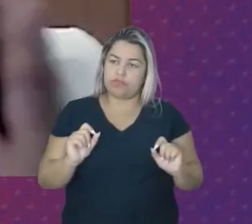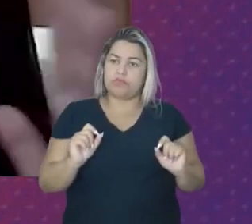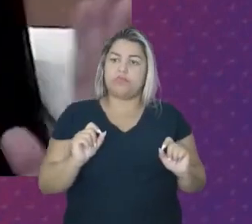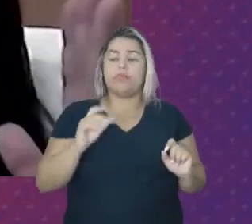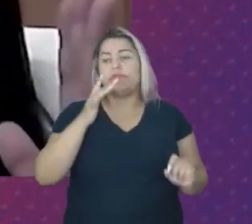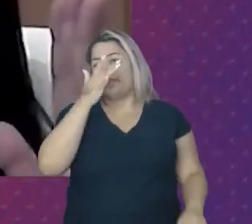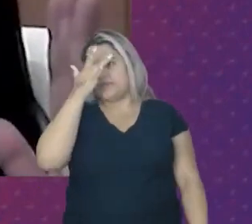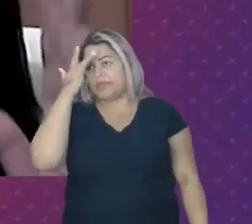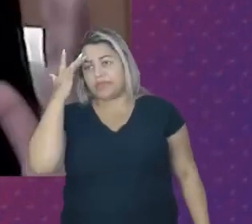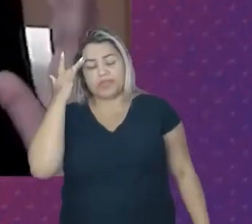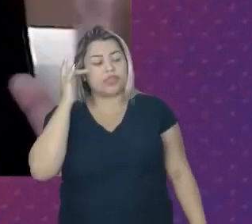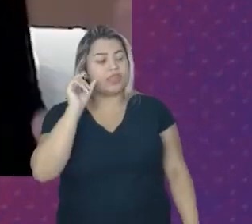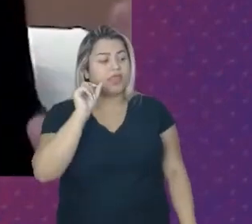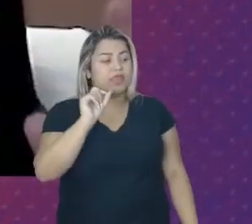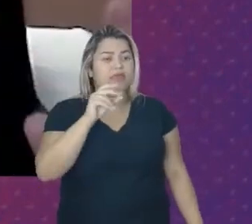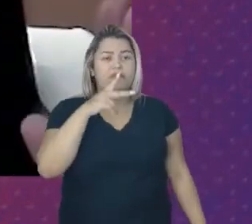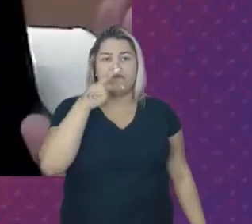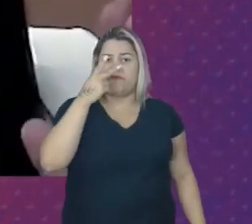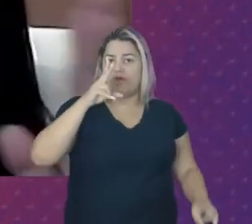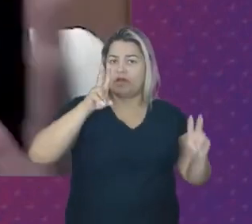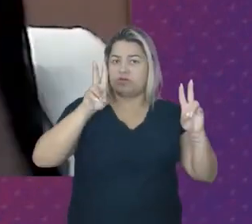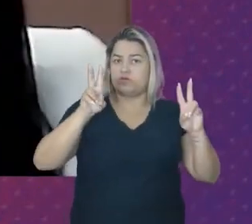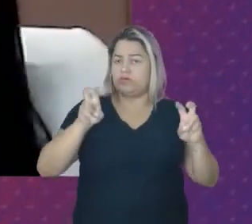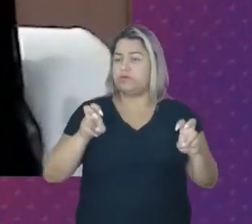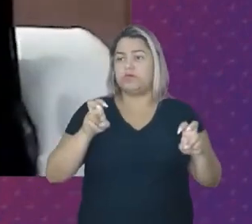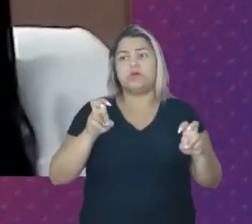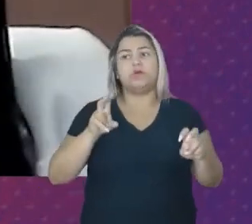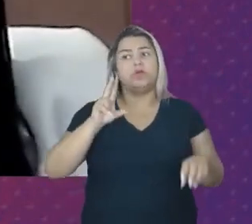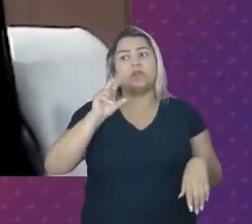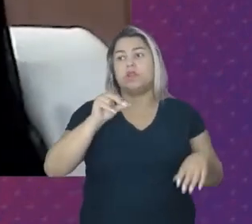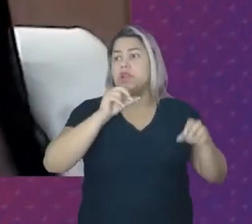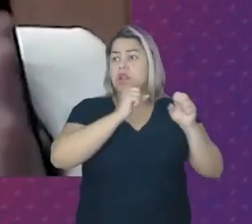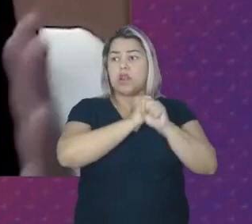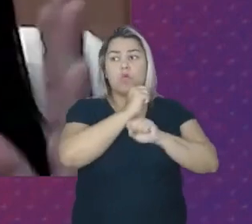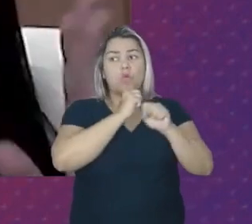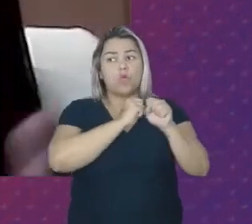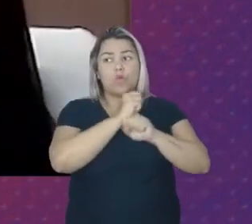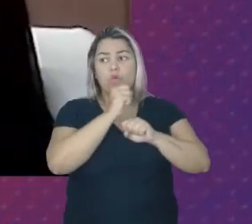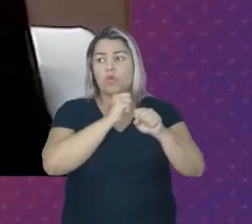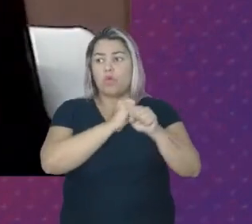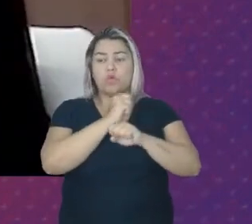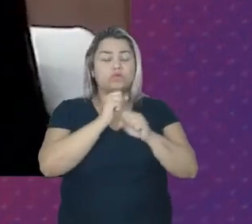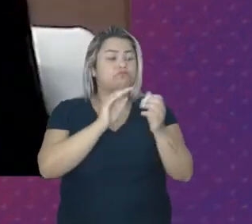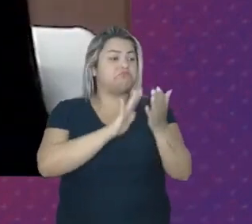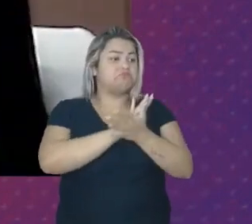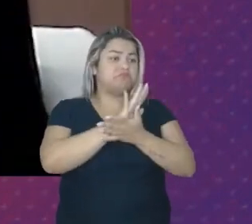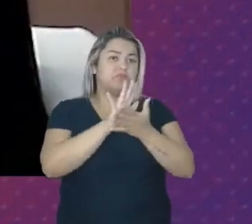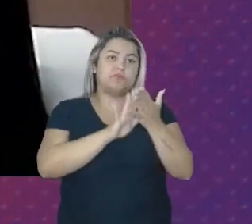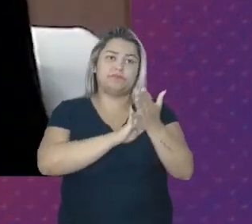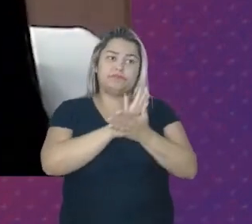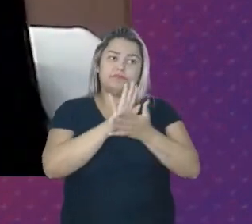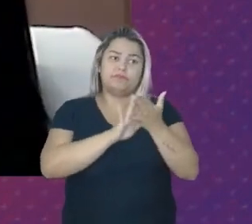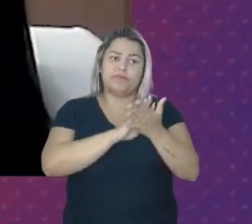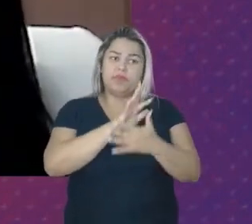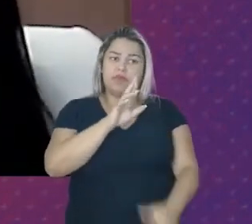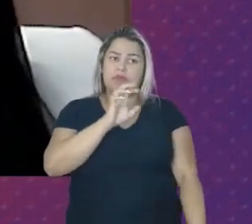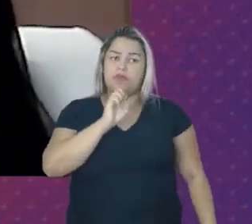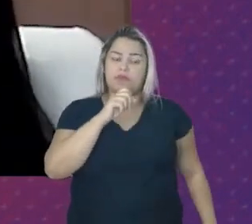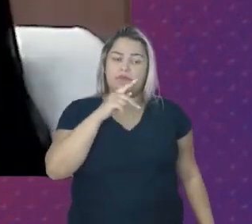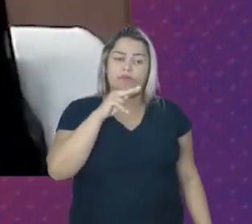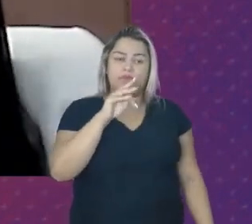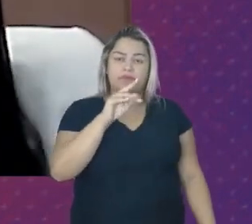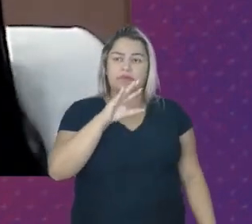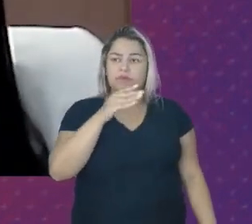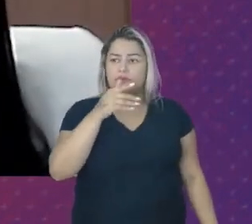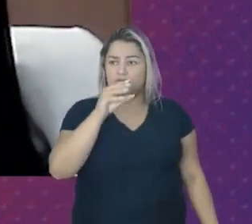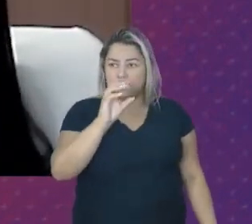quem fala sobre tudo não constrói reputação em absolutamente nada. E isso é um